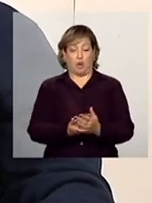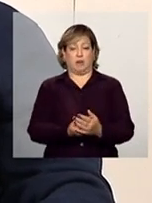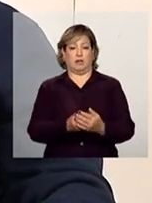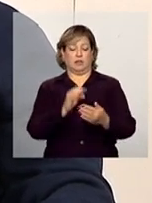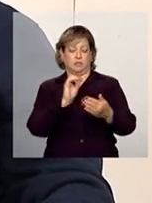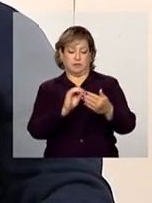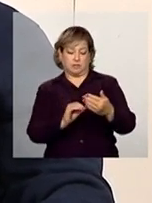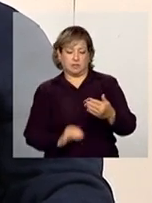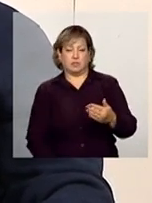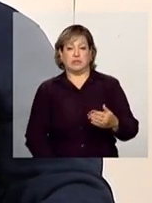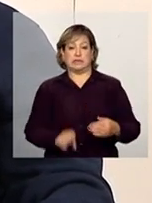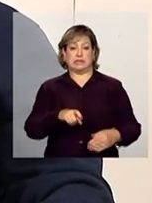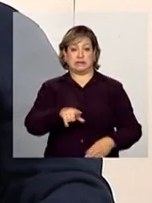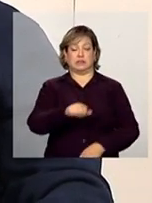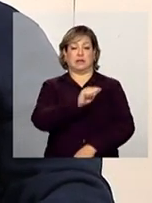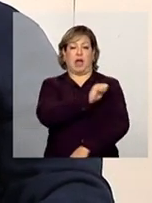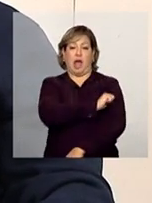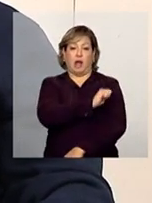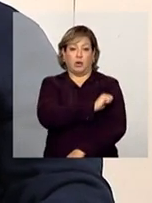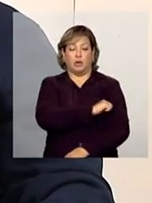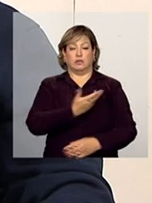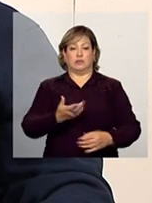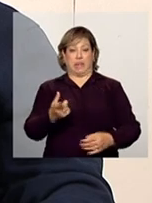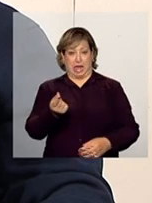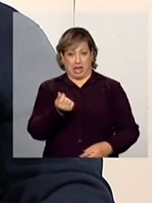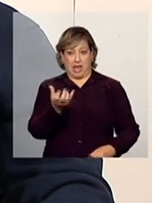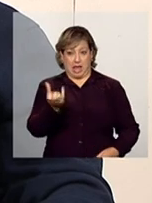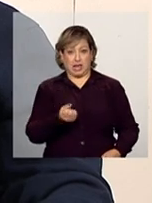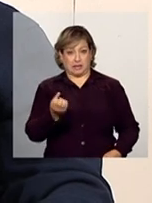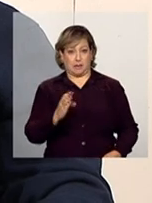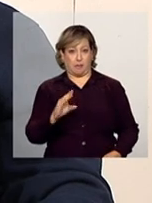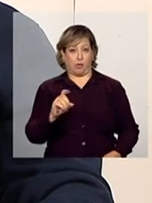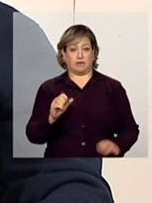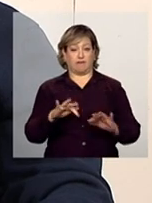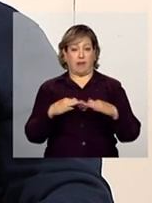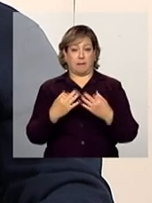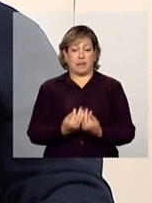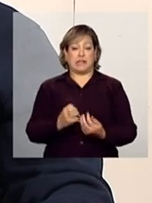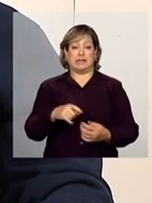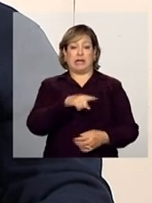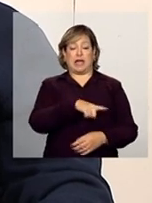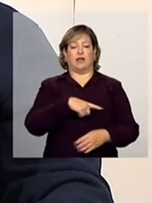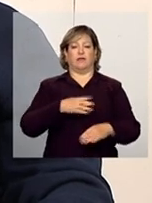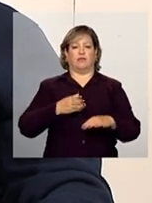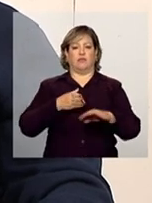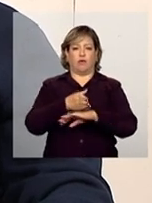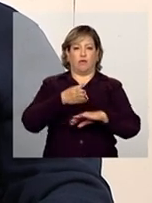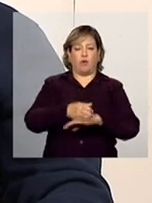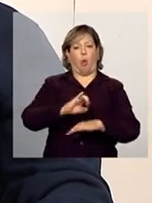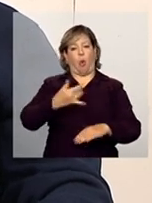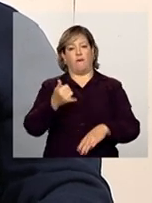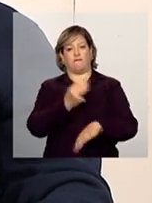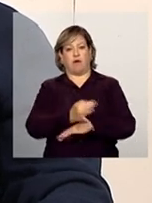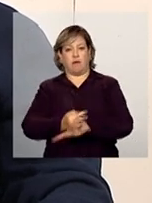estudante beneficiário cumpriu ou não a frequência mínima do Bolsa Família, no formulário, tanto eletrônico como no papel, está